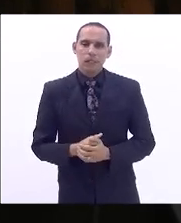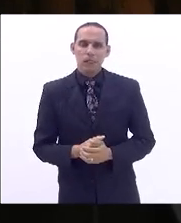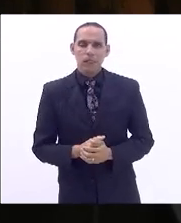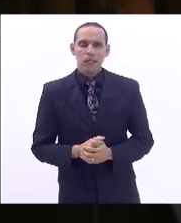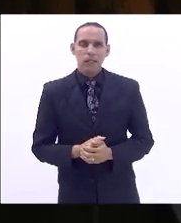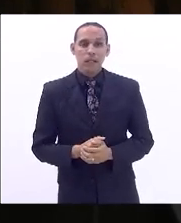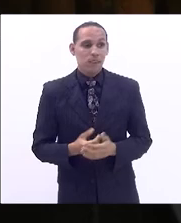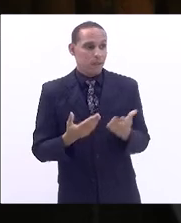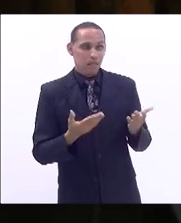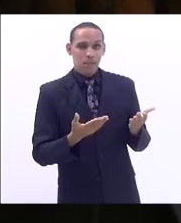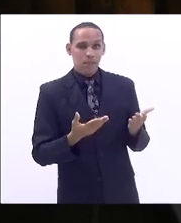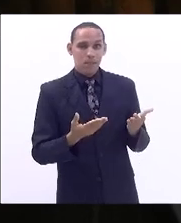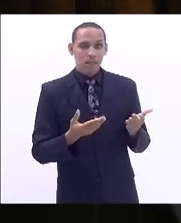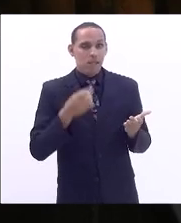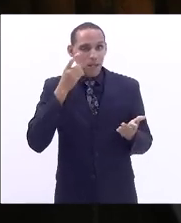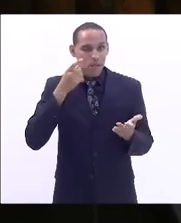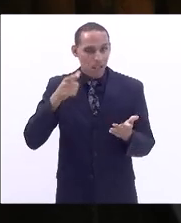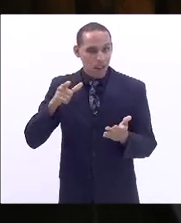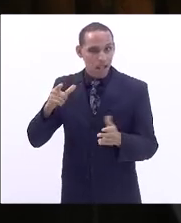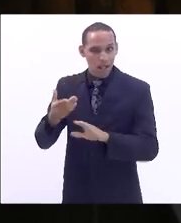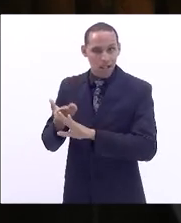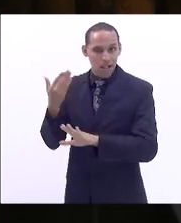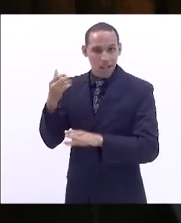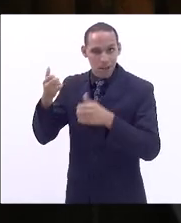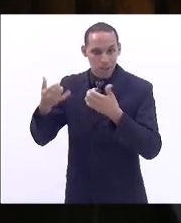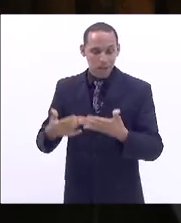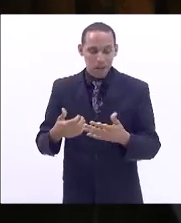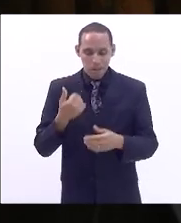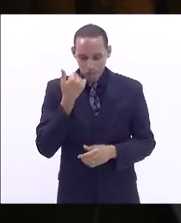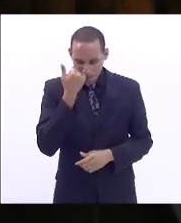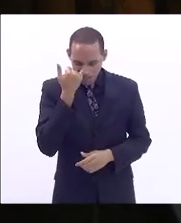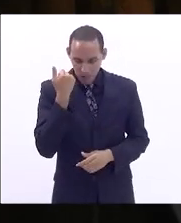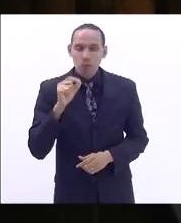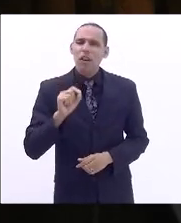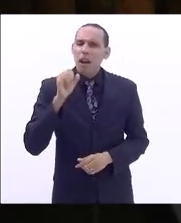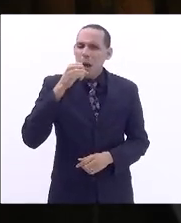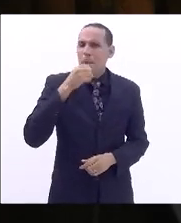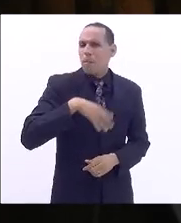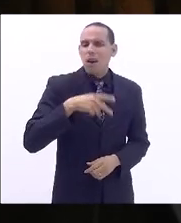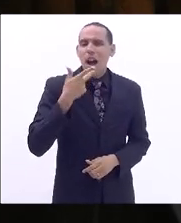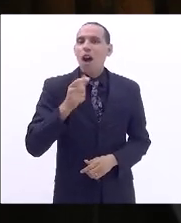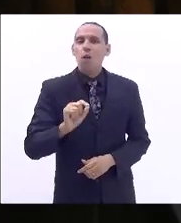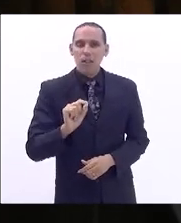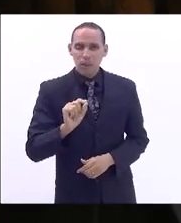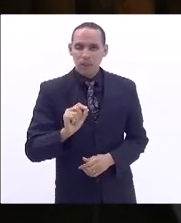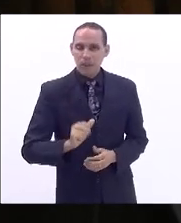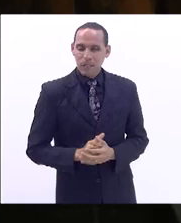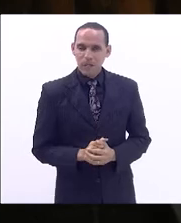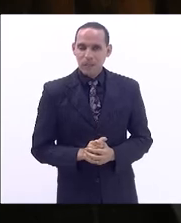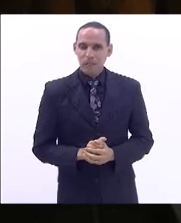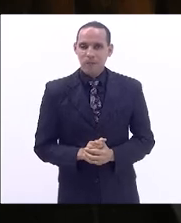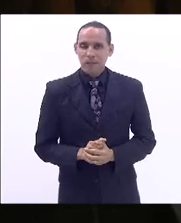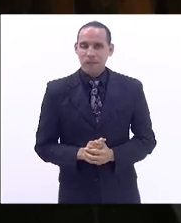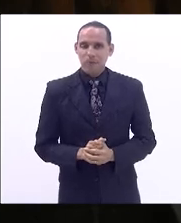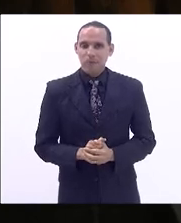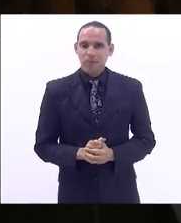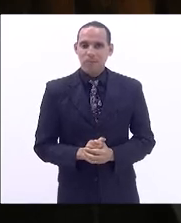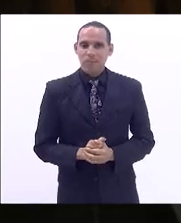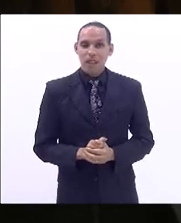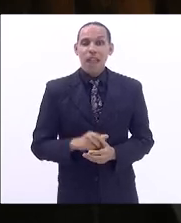da deputada que me antecede é um absurdo de dizer que seria